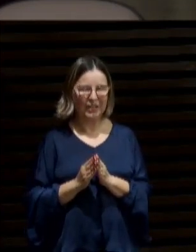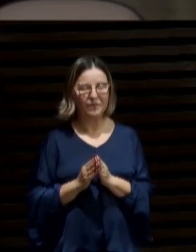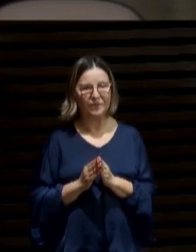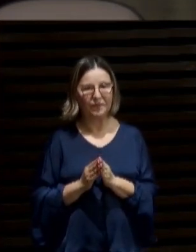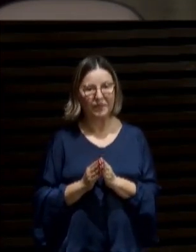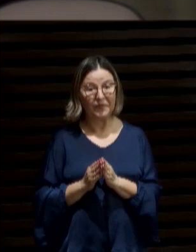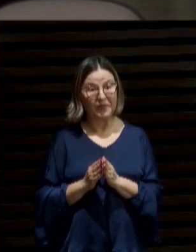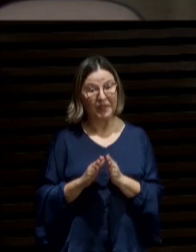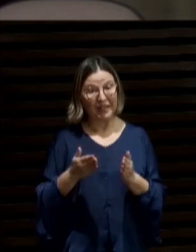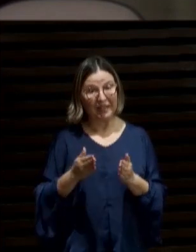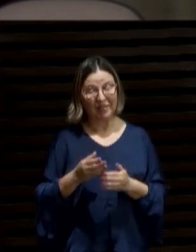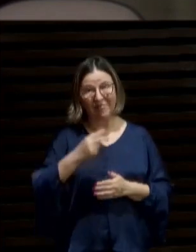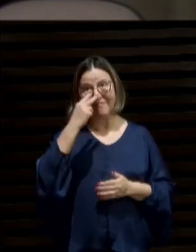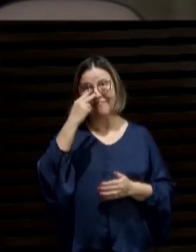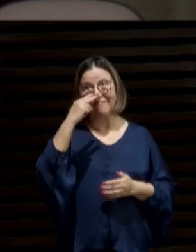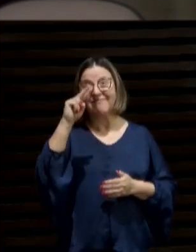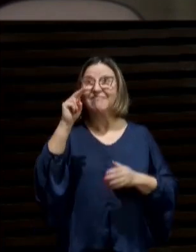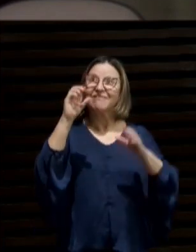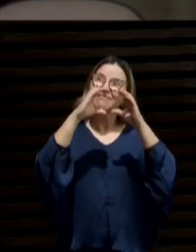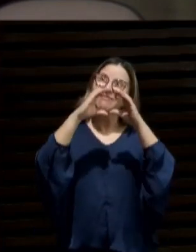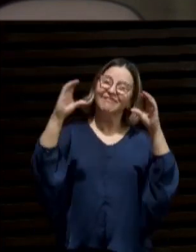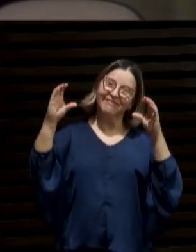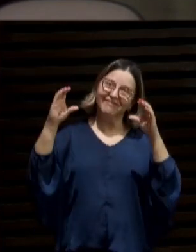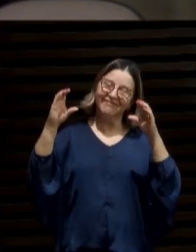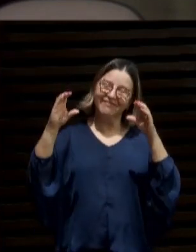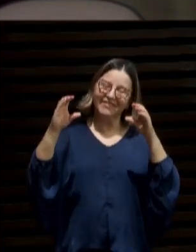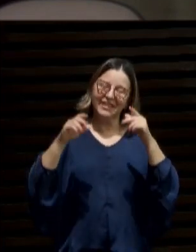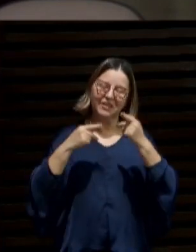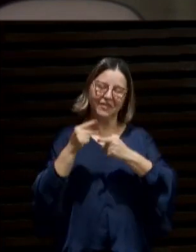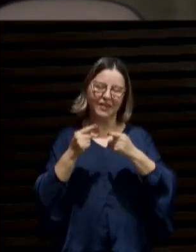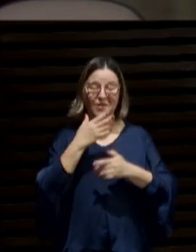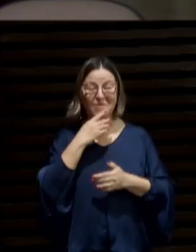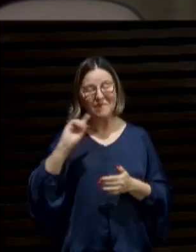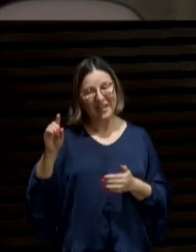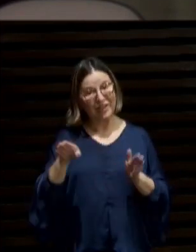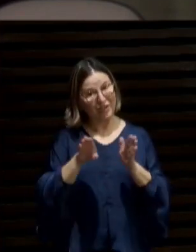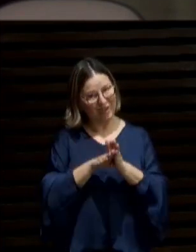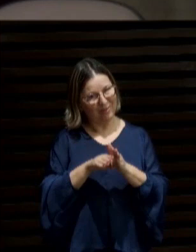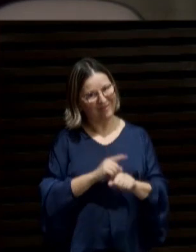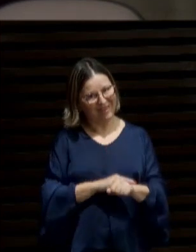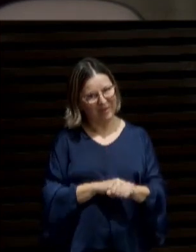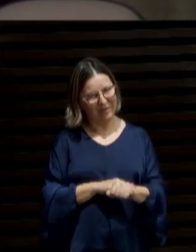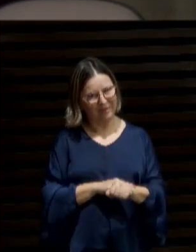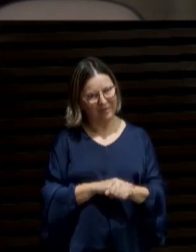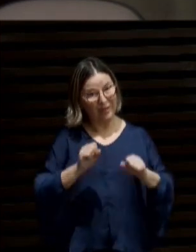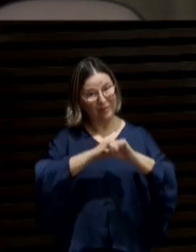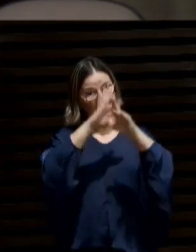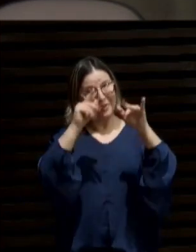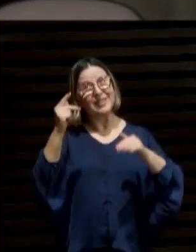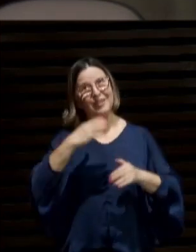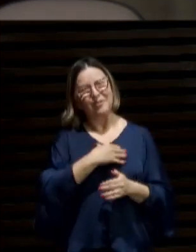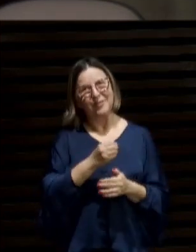ele levanta os olhos aos céus e ele ora dizendo: Pai, é chegada a hora. Glorifica o teu